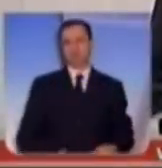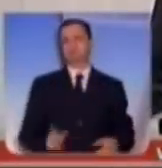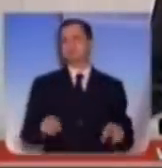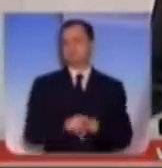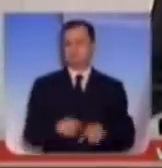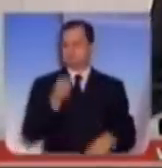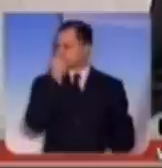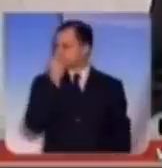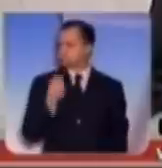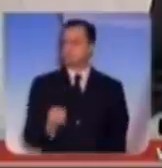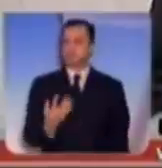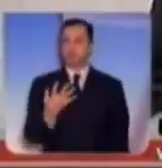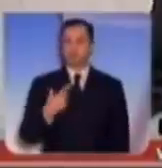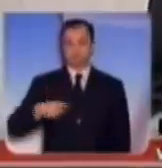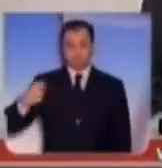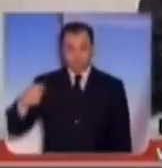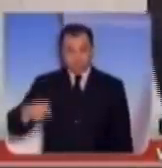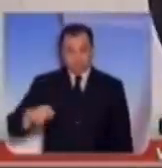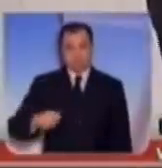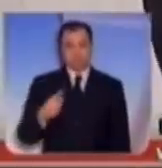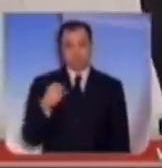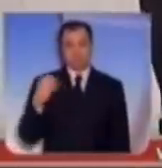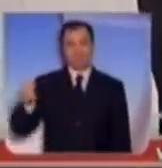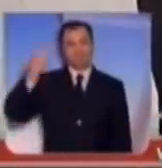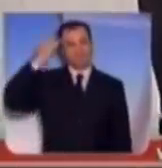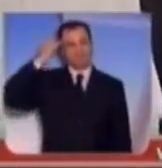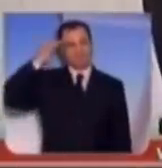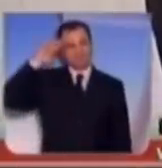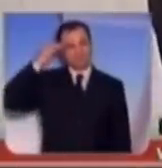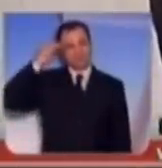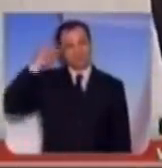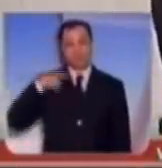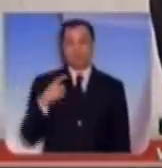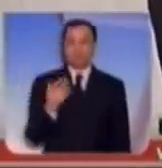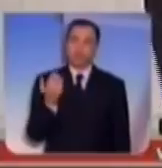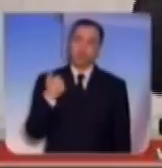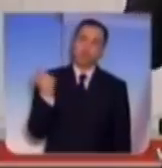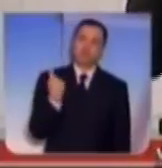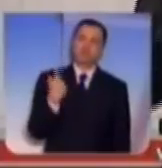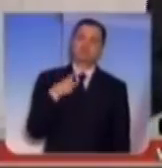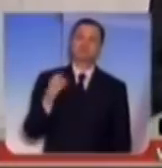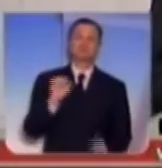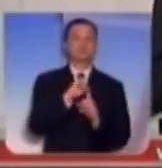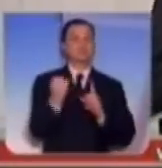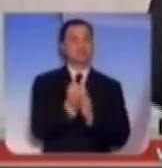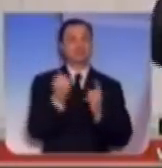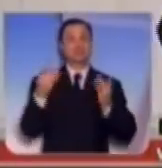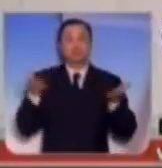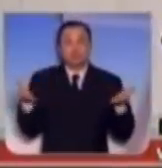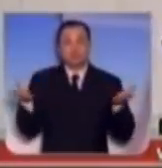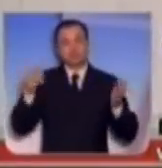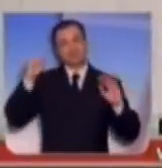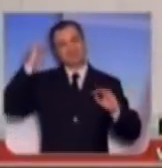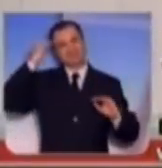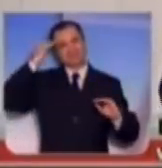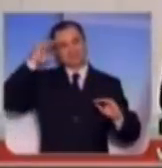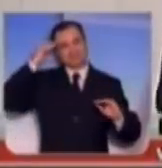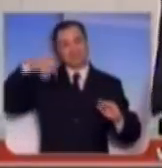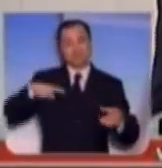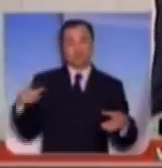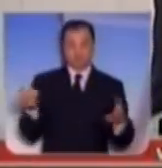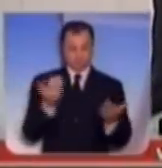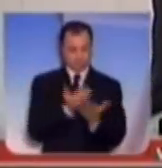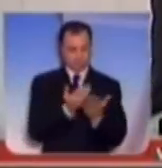e de qualidade, temos, e nós que entendemos, quando eu digo nós, toda a sociedade entende hoje que